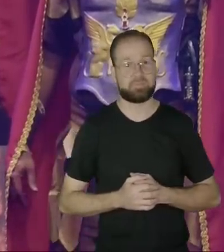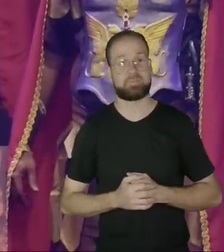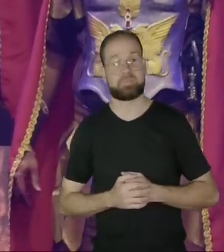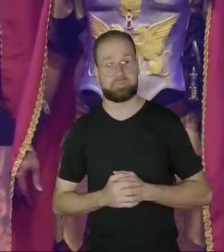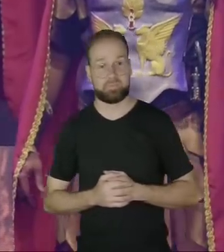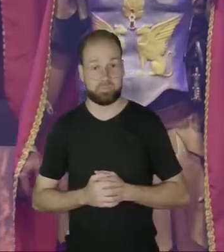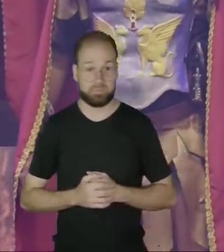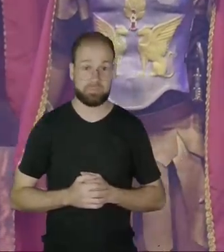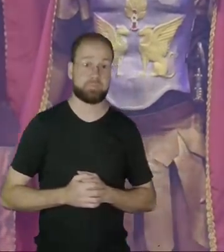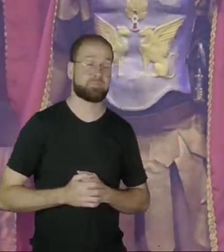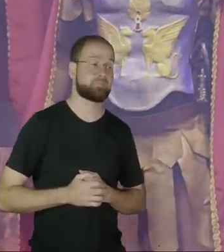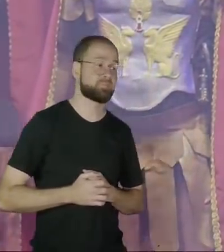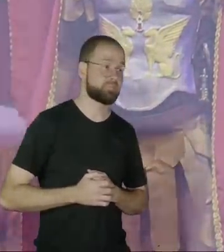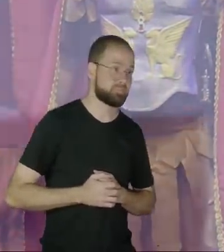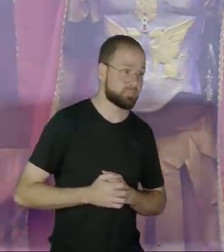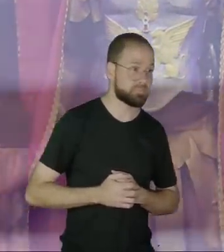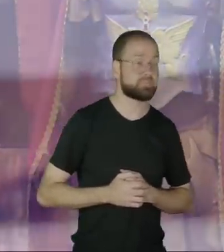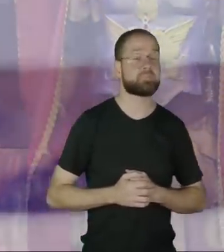Nós te entregamos,